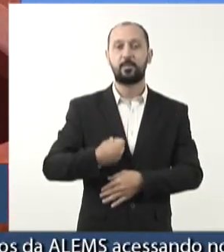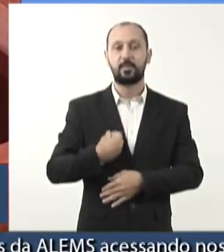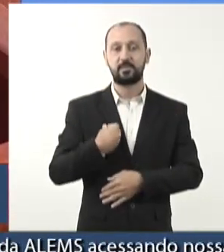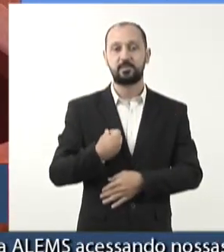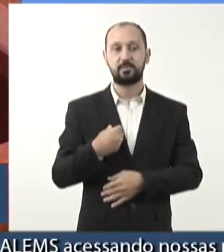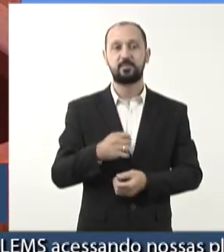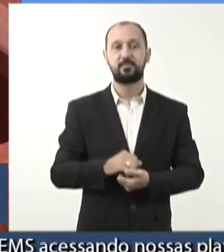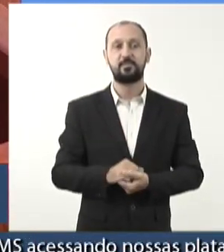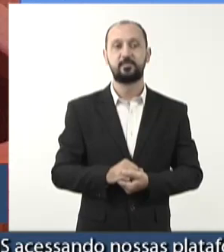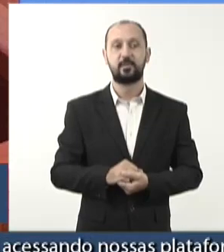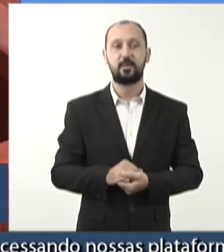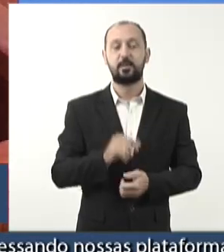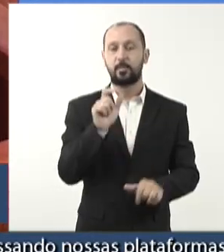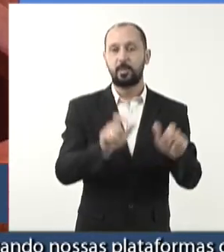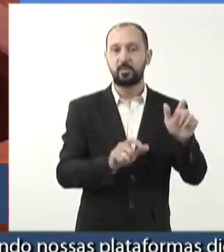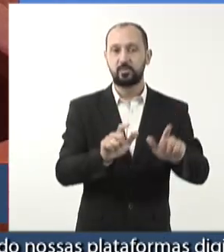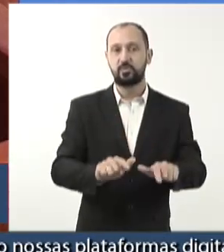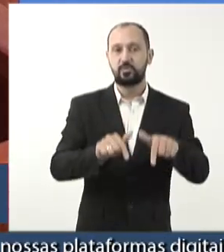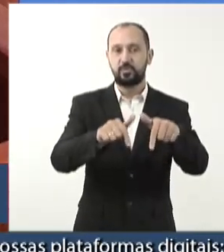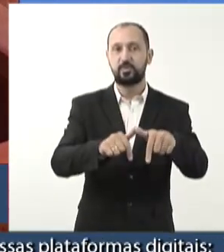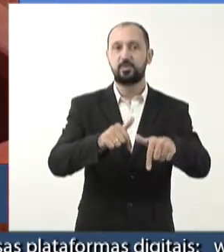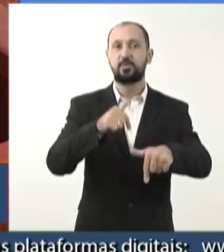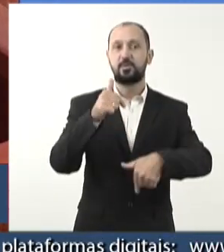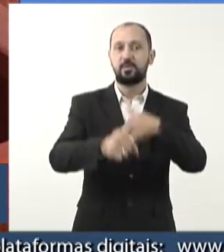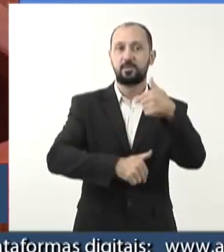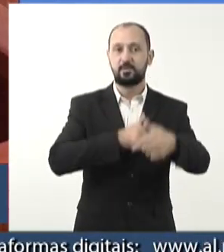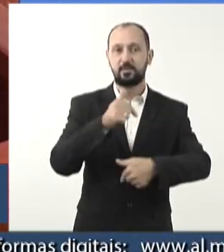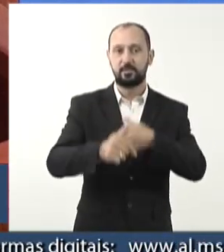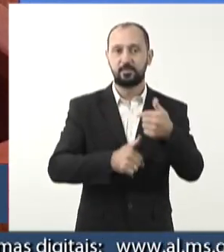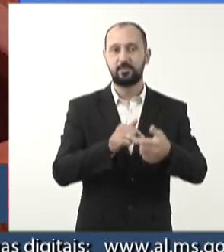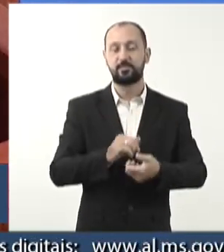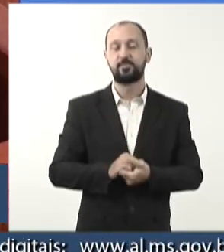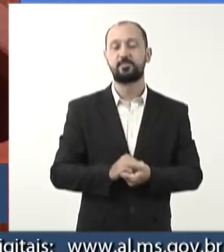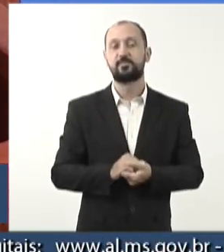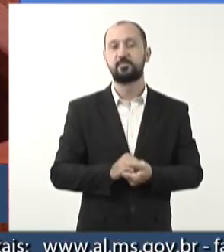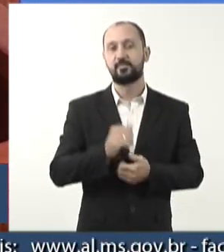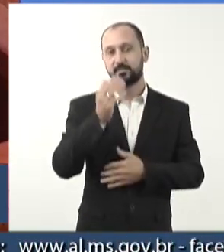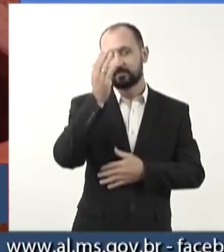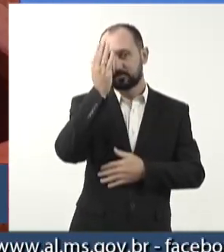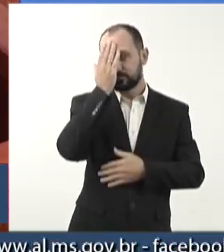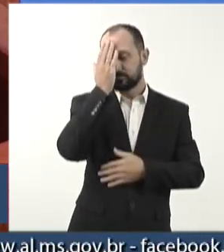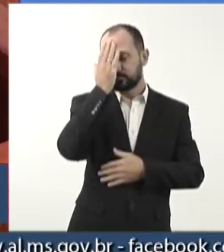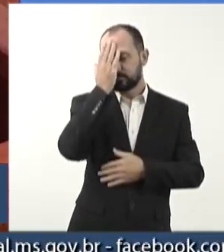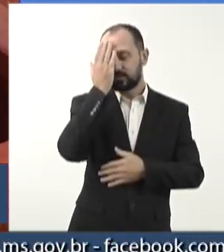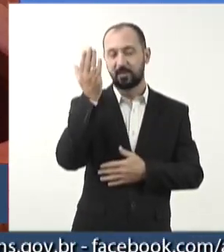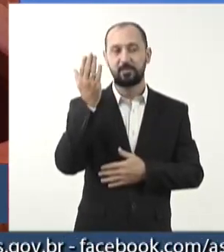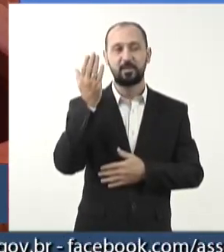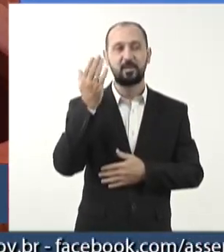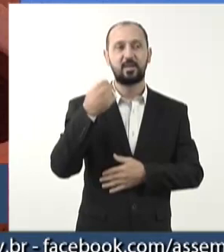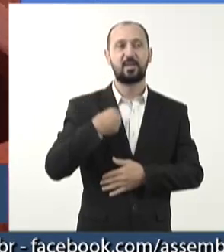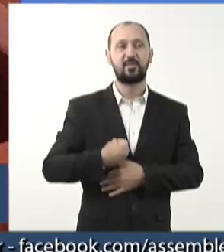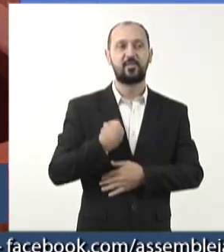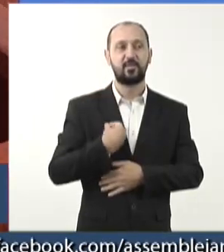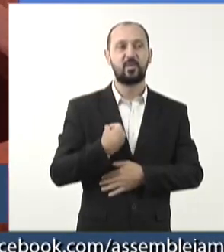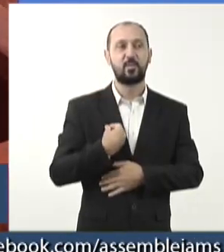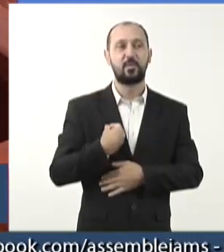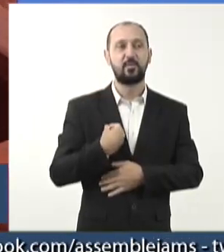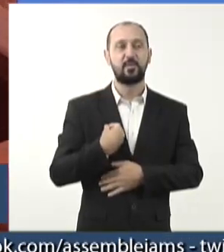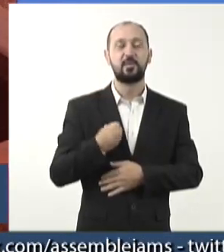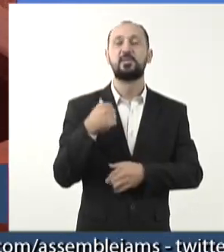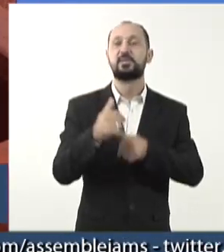presente, pessoas de luta, trabalhadores e trabalhadoras que sabem da vida e como é a vida de